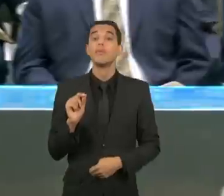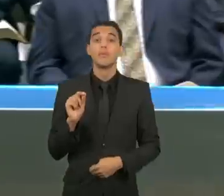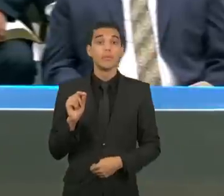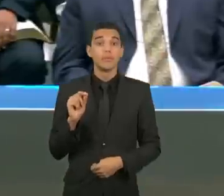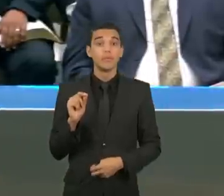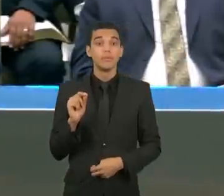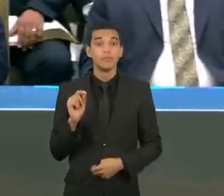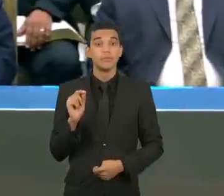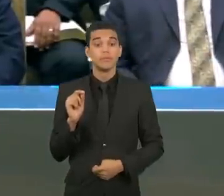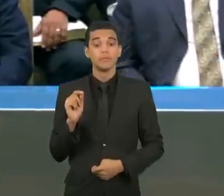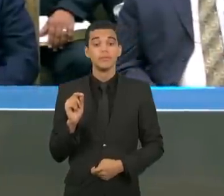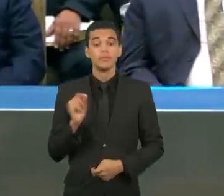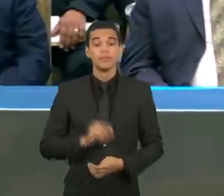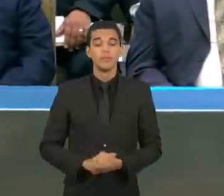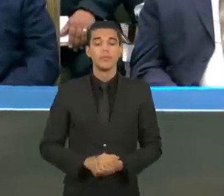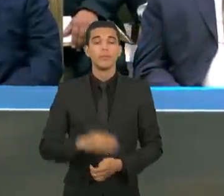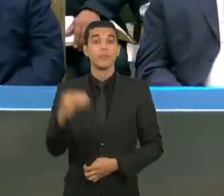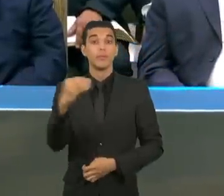corrupção